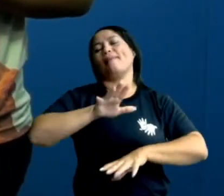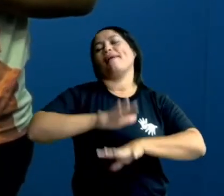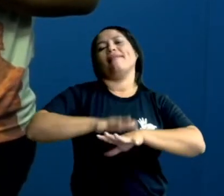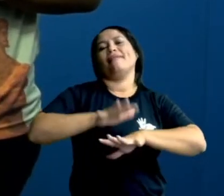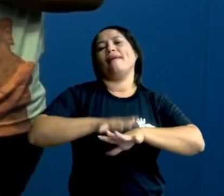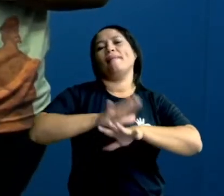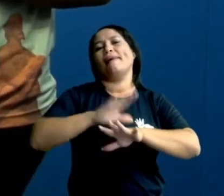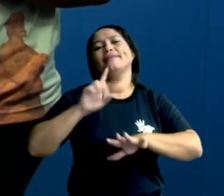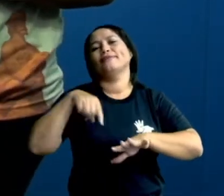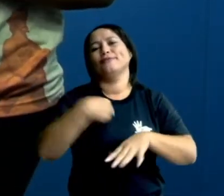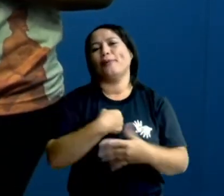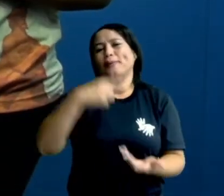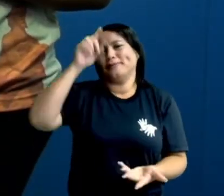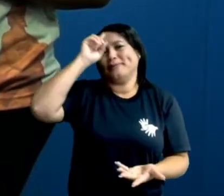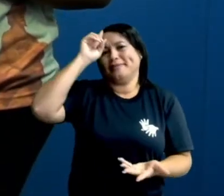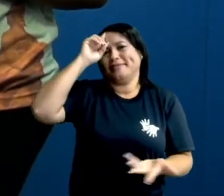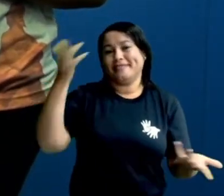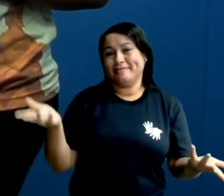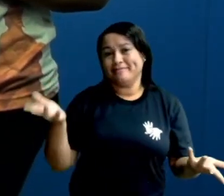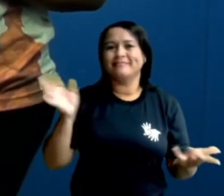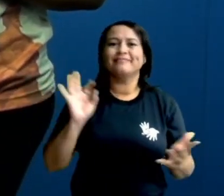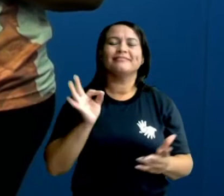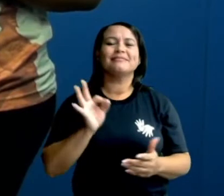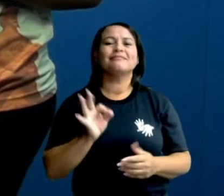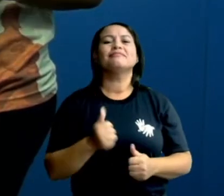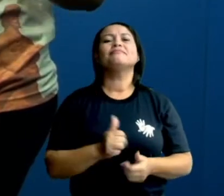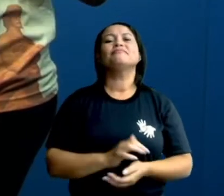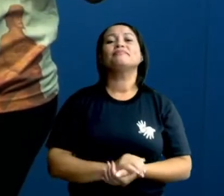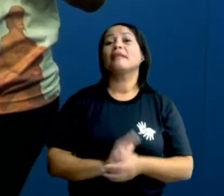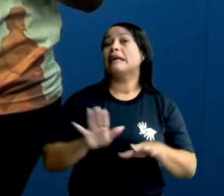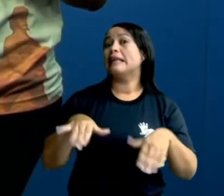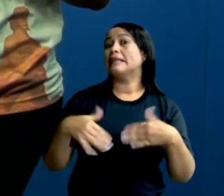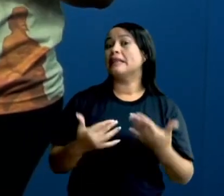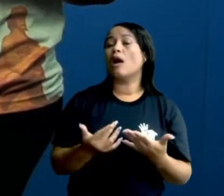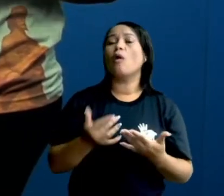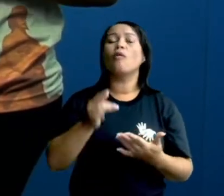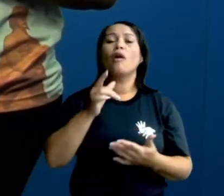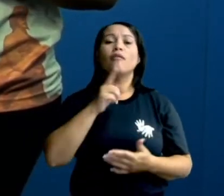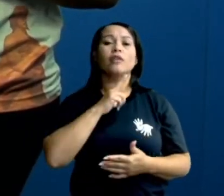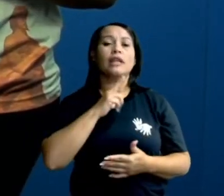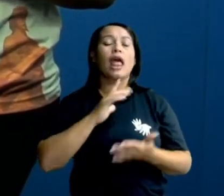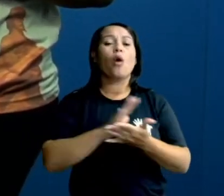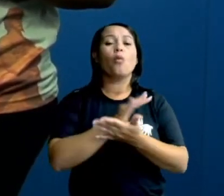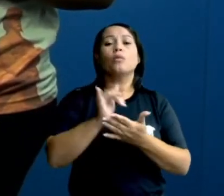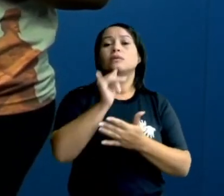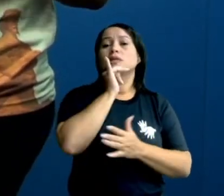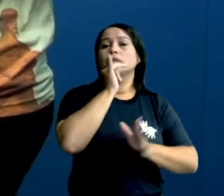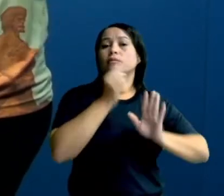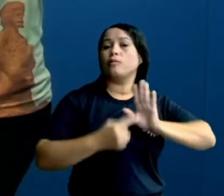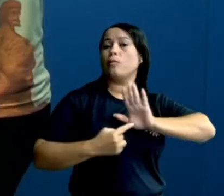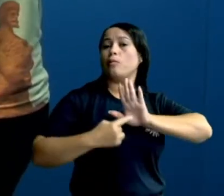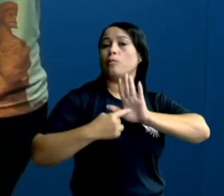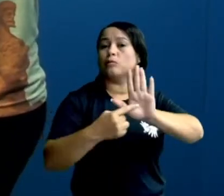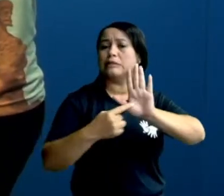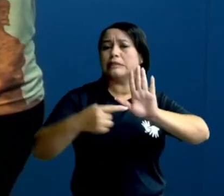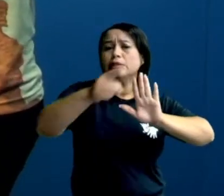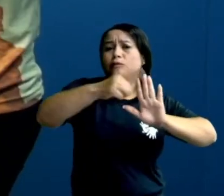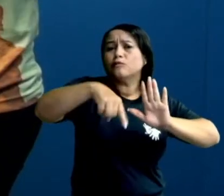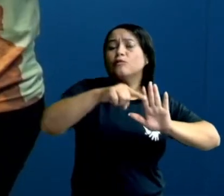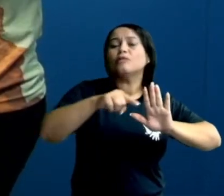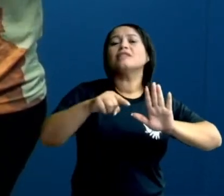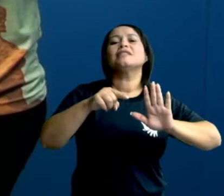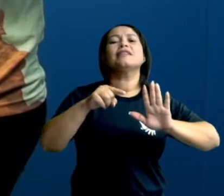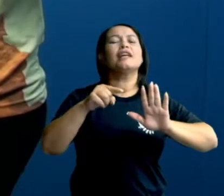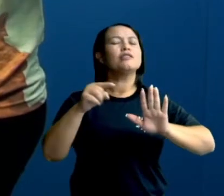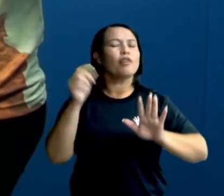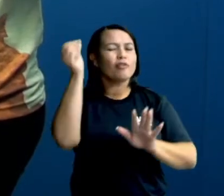matemática no nosso dia a dia, tá bem? Então, com os exemplos que eu trouxe hoje para vocês, vocês vão